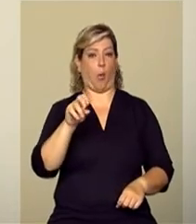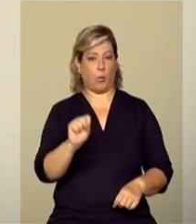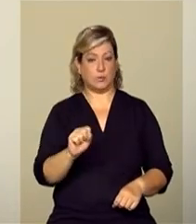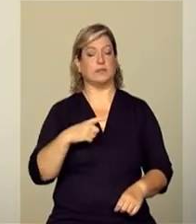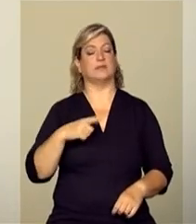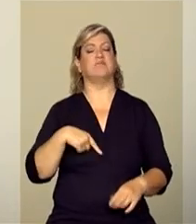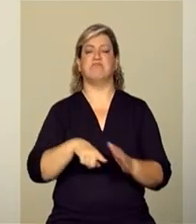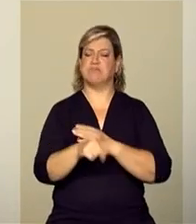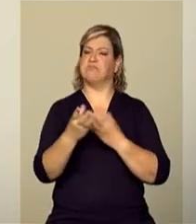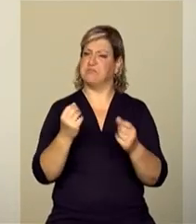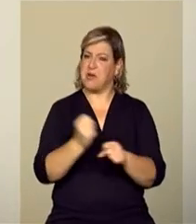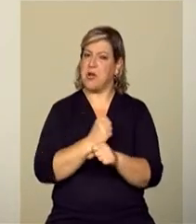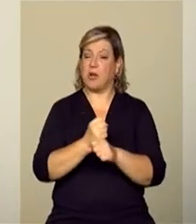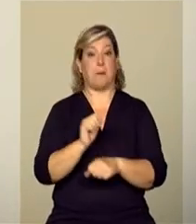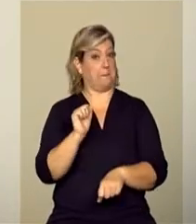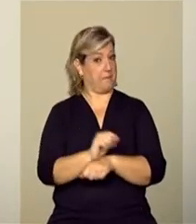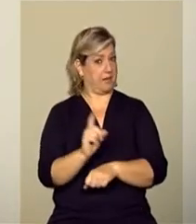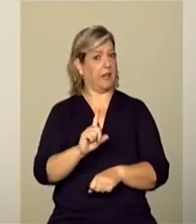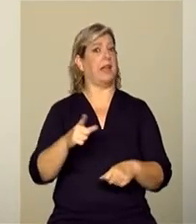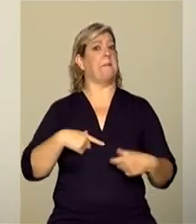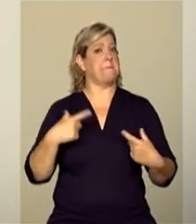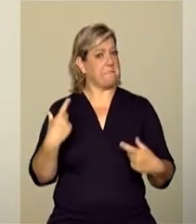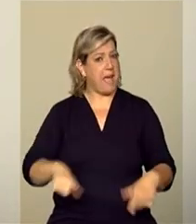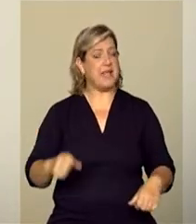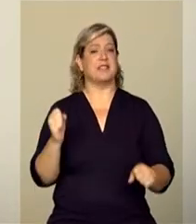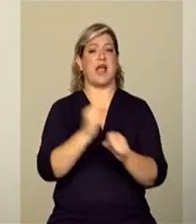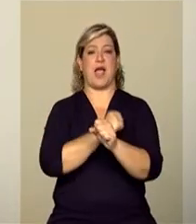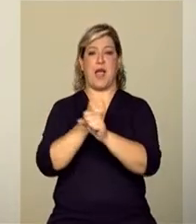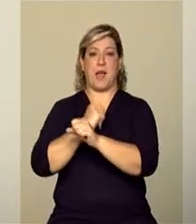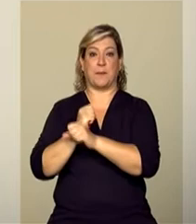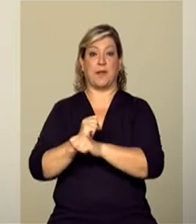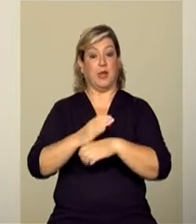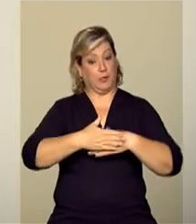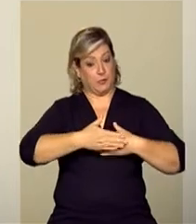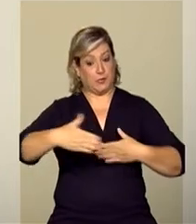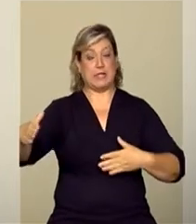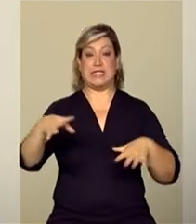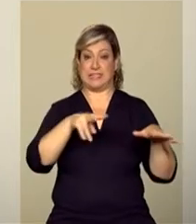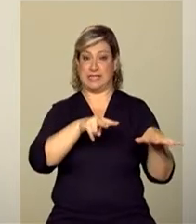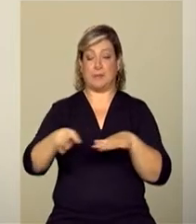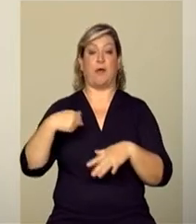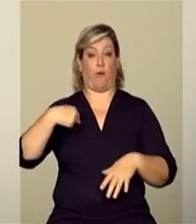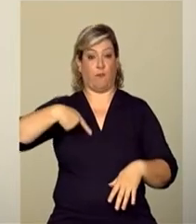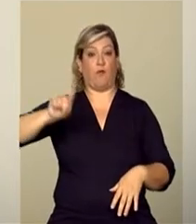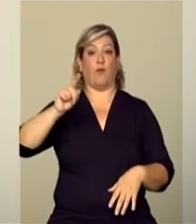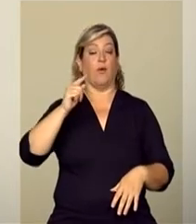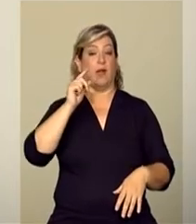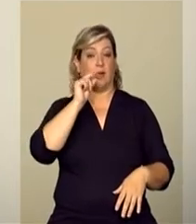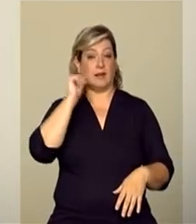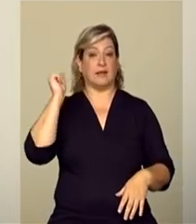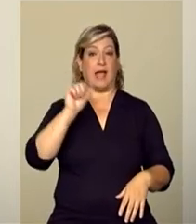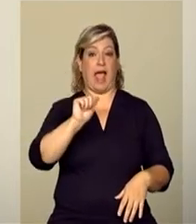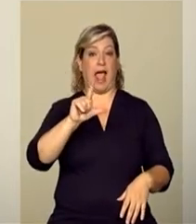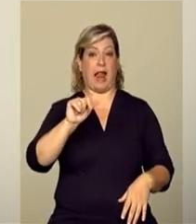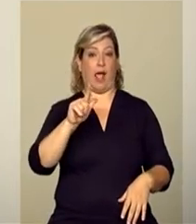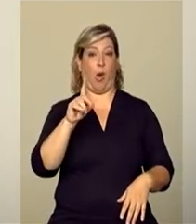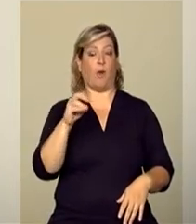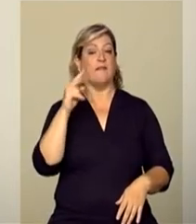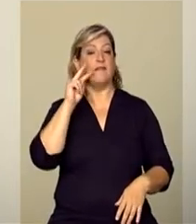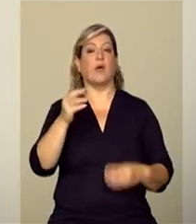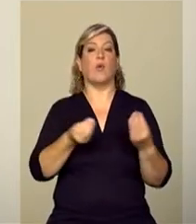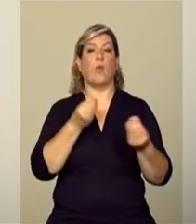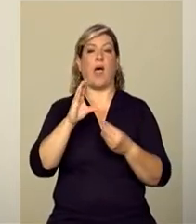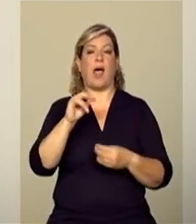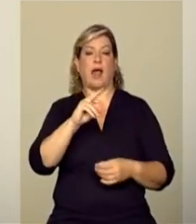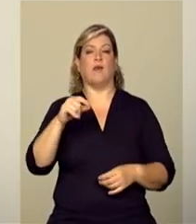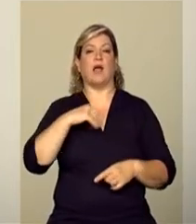em Presidente e não parou por aí não tem mais nas próximas semanas eu vou Alagoas ver o canal do Sertão alagoano que